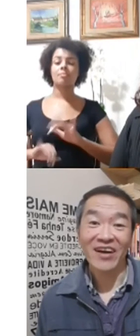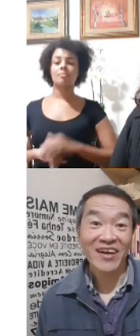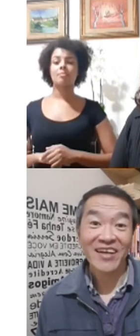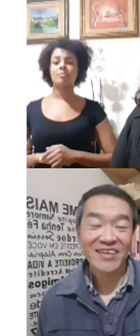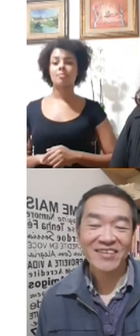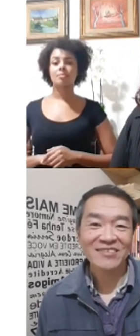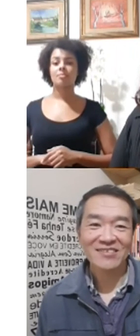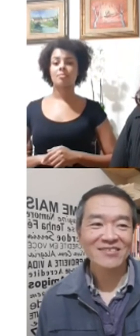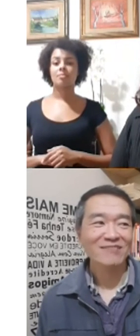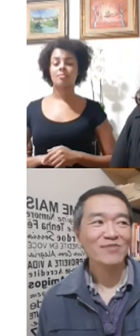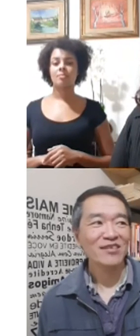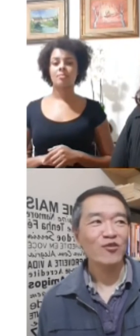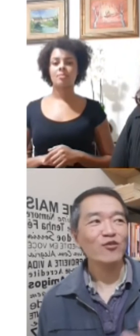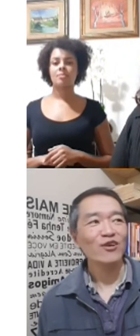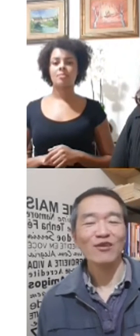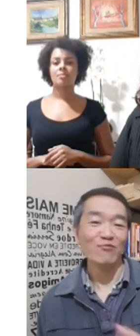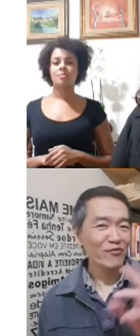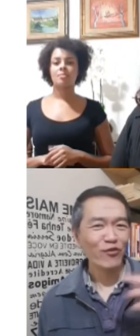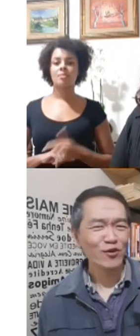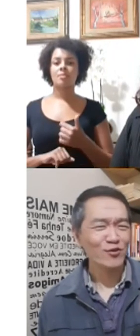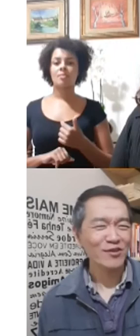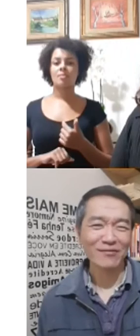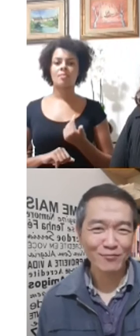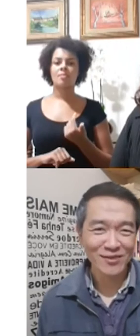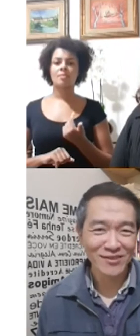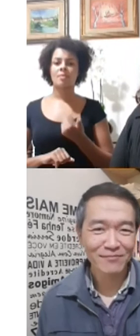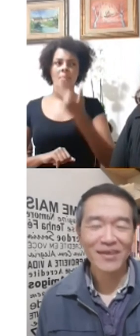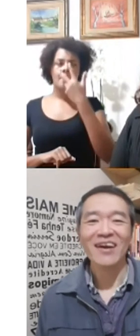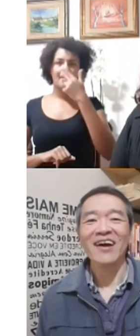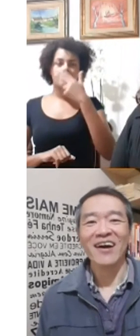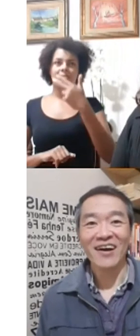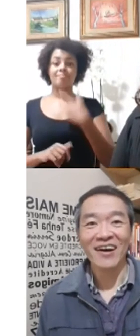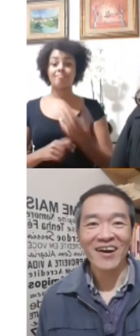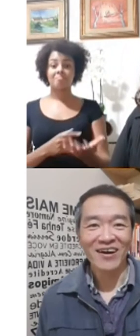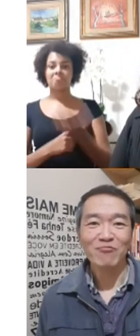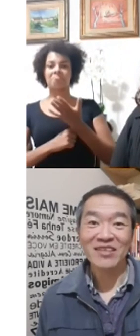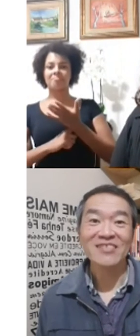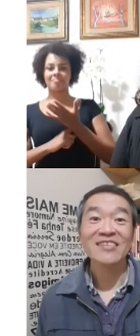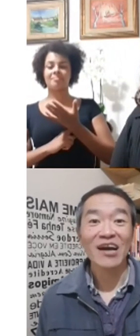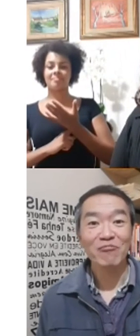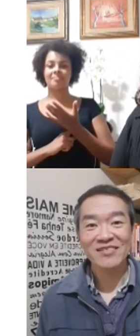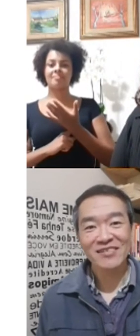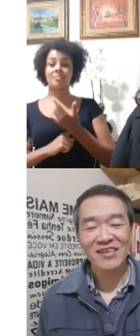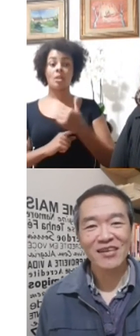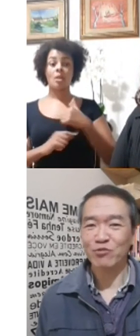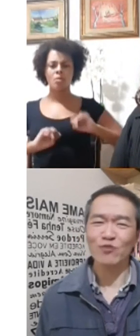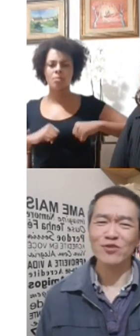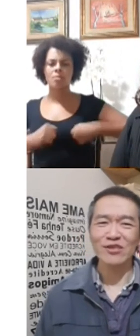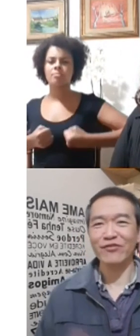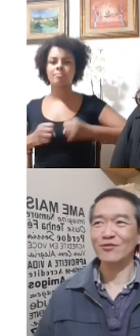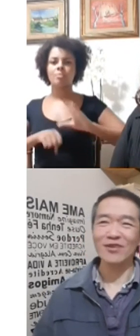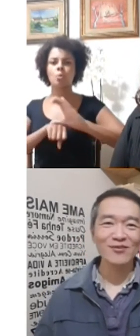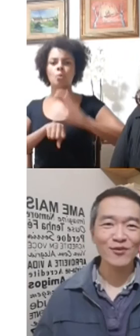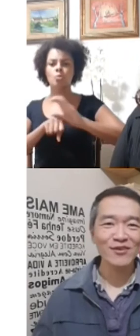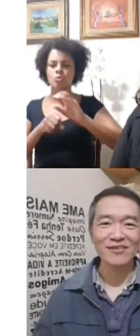Então, daqui me forçou, né? Vamos dizer. A me dedicar bastante a ele, porque eu não